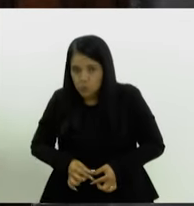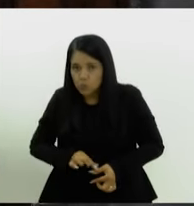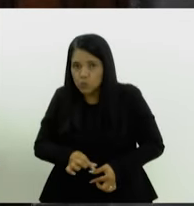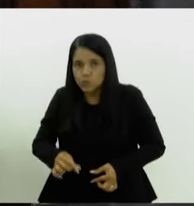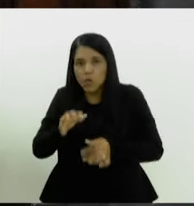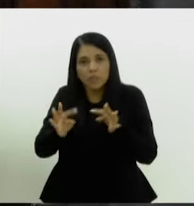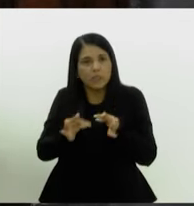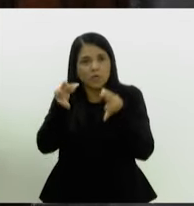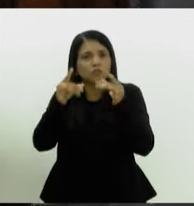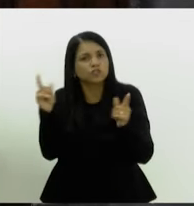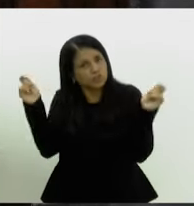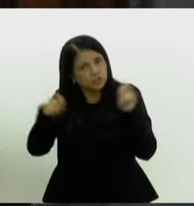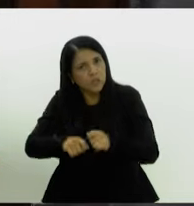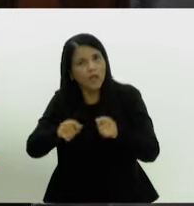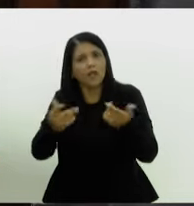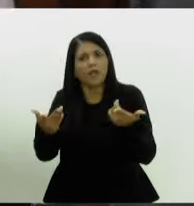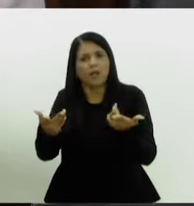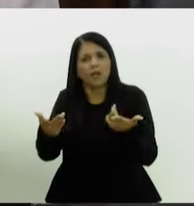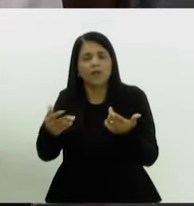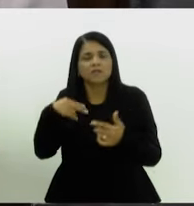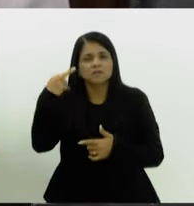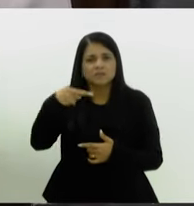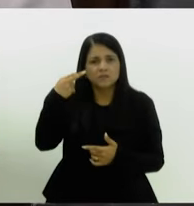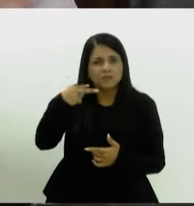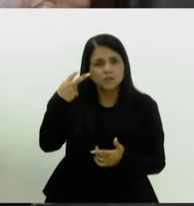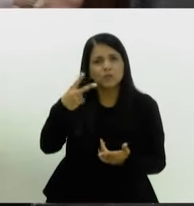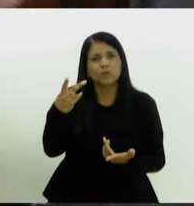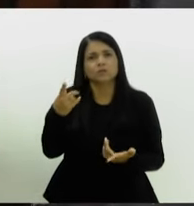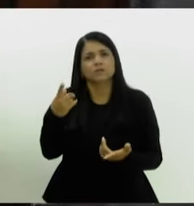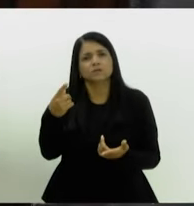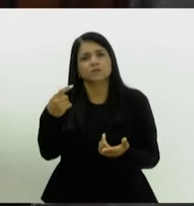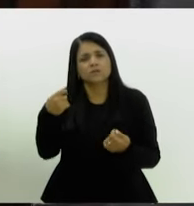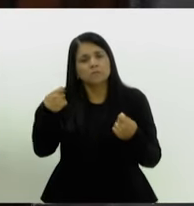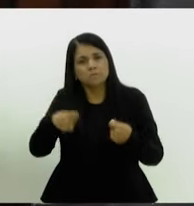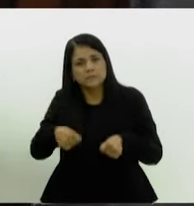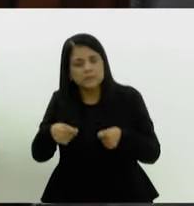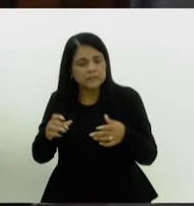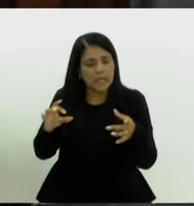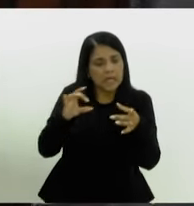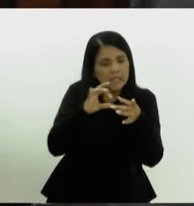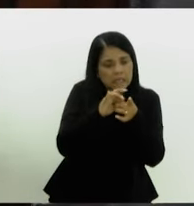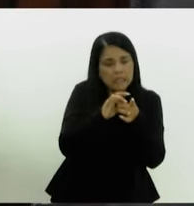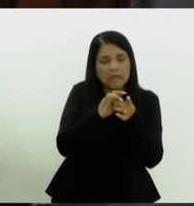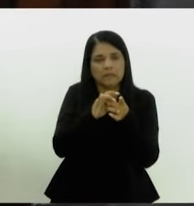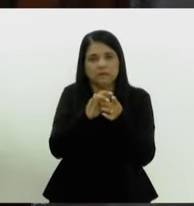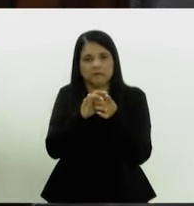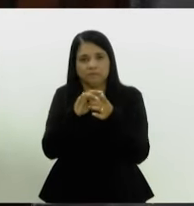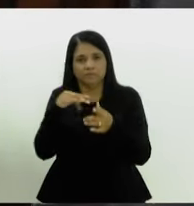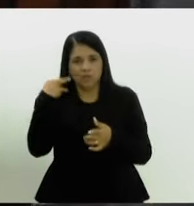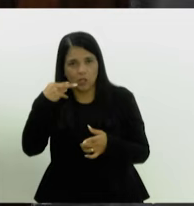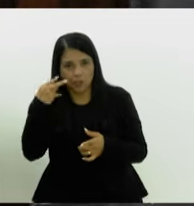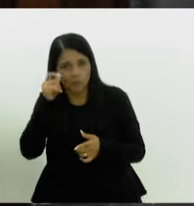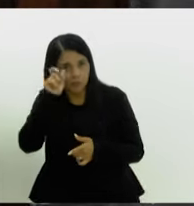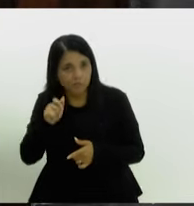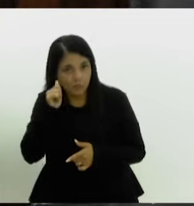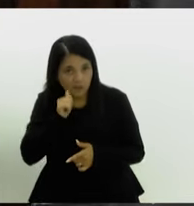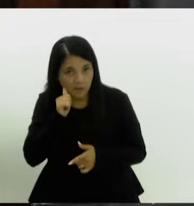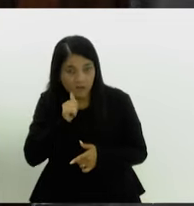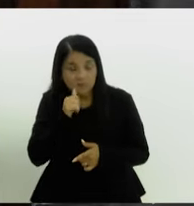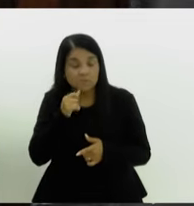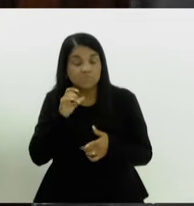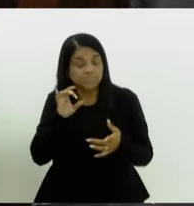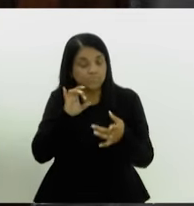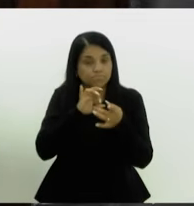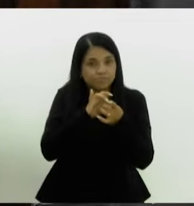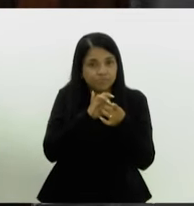tá aí para isso as vereadoras tem que est linc com tudo isso mas como lincar tudo